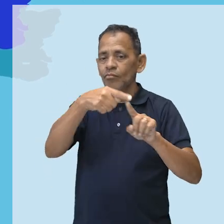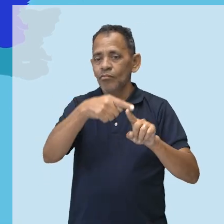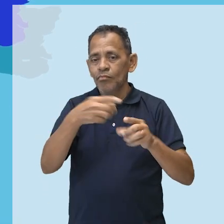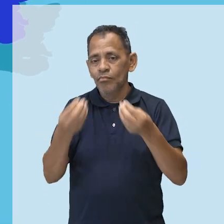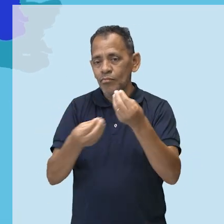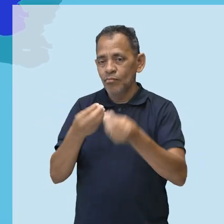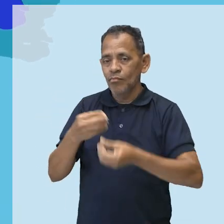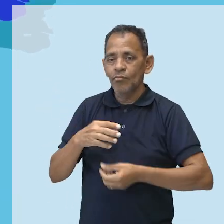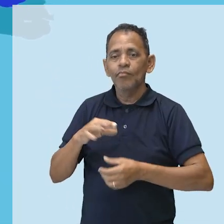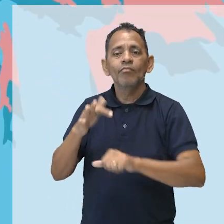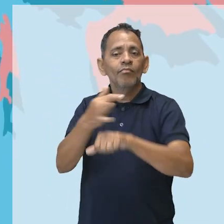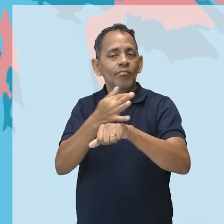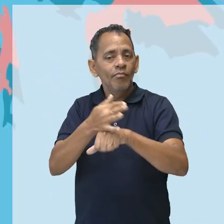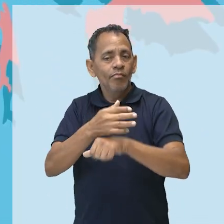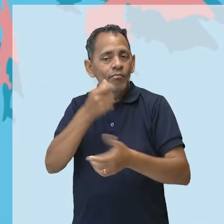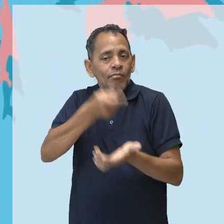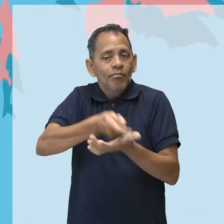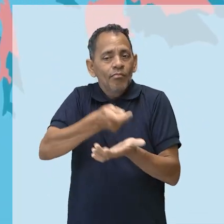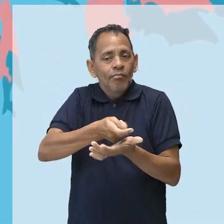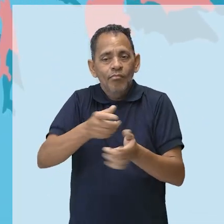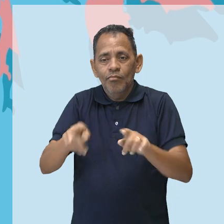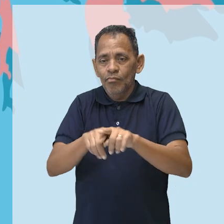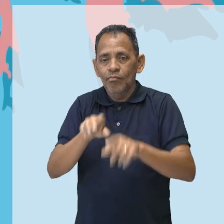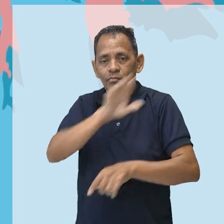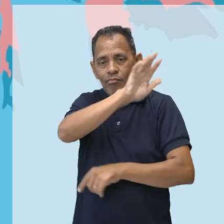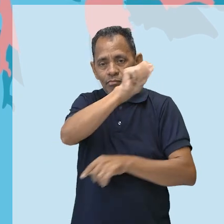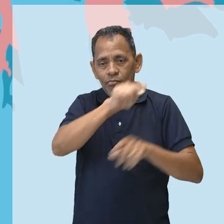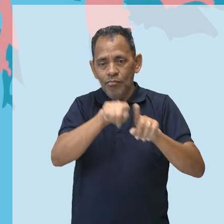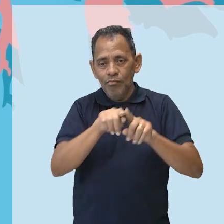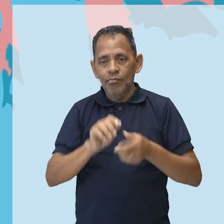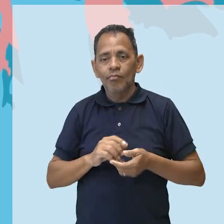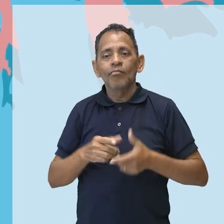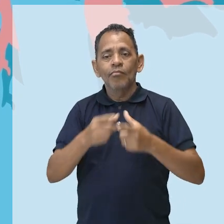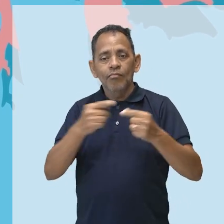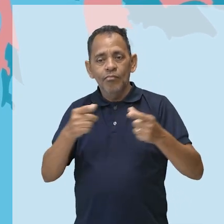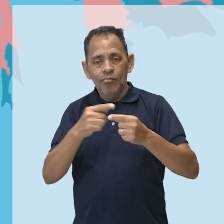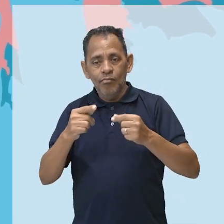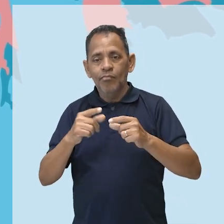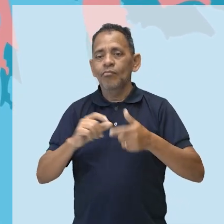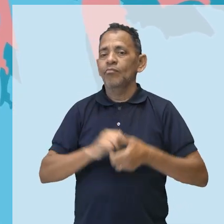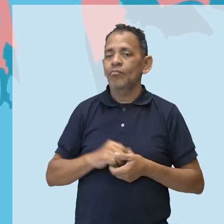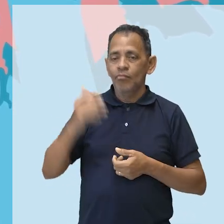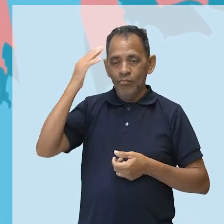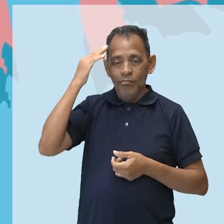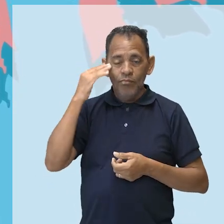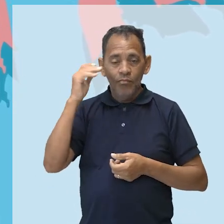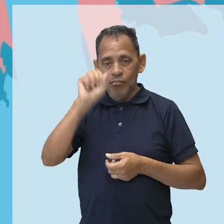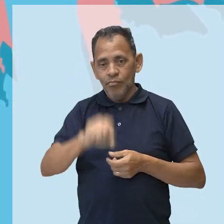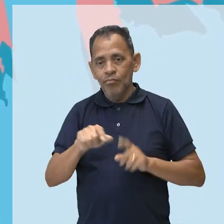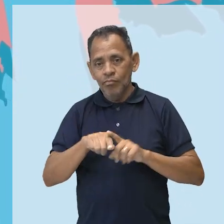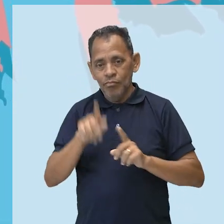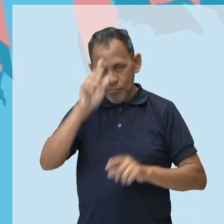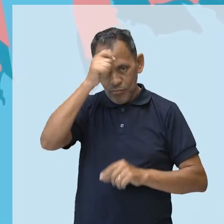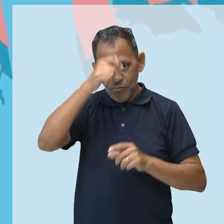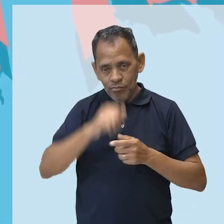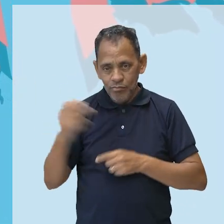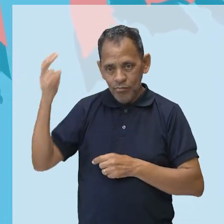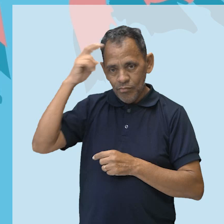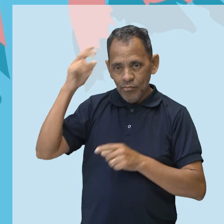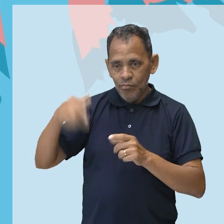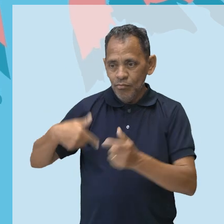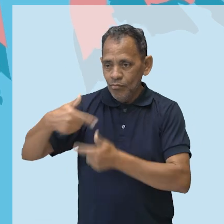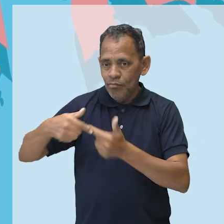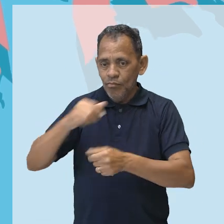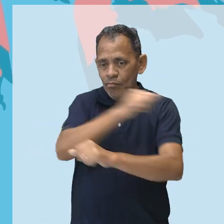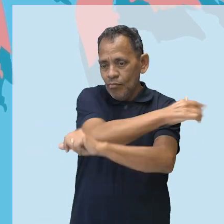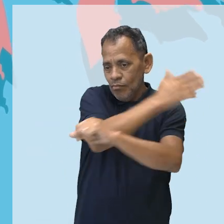férias pagas. Na Ásia, países como Japão e Coreia do Sul têm uma forte cultura de trabalho, com longas horas